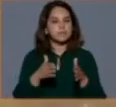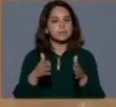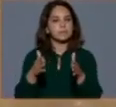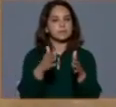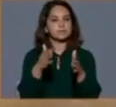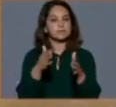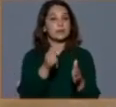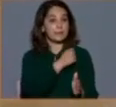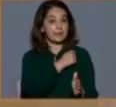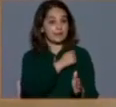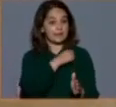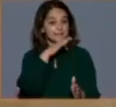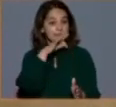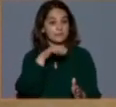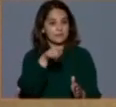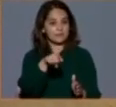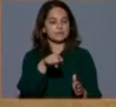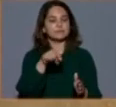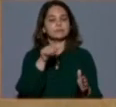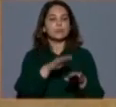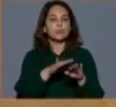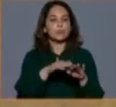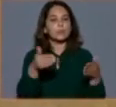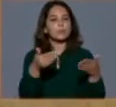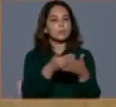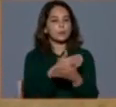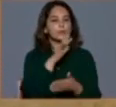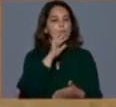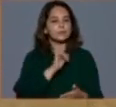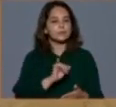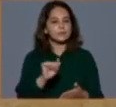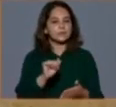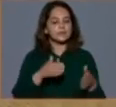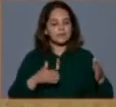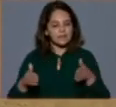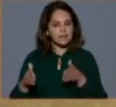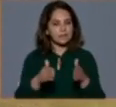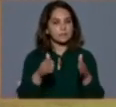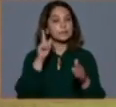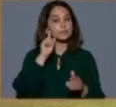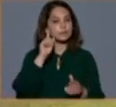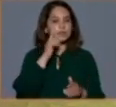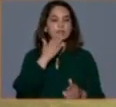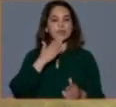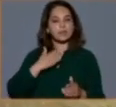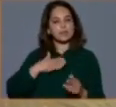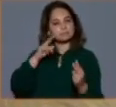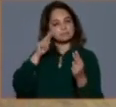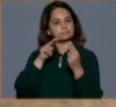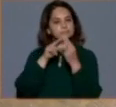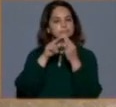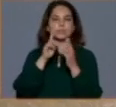casa daquela família em luto. O caminho é uma ocasião para encontrar Jesus, olhos nos olhos,